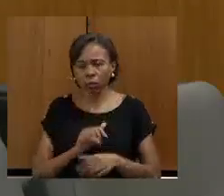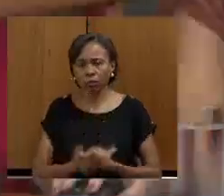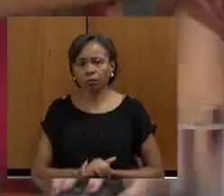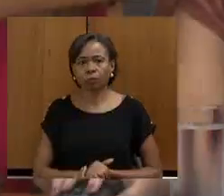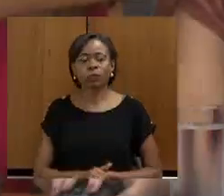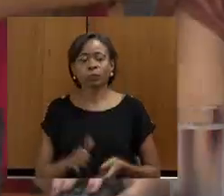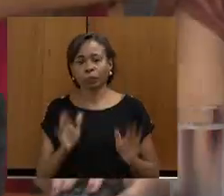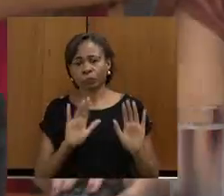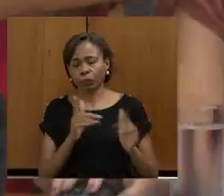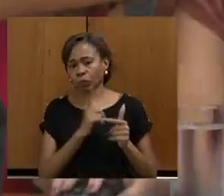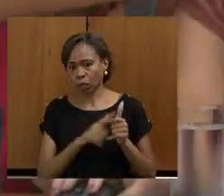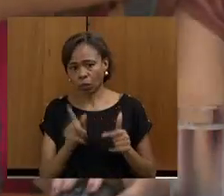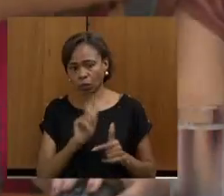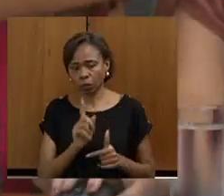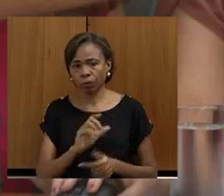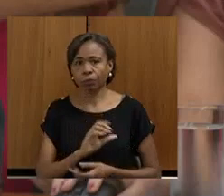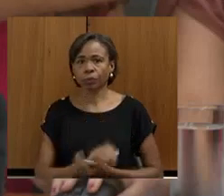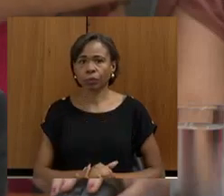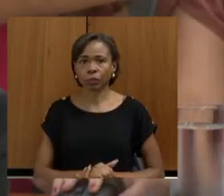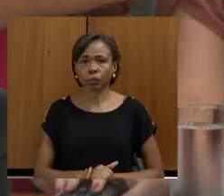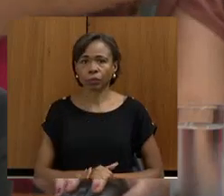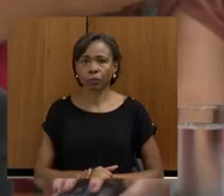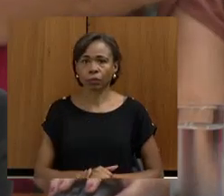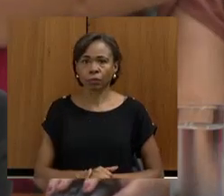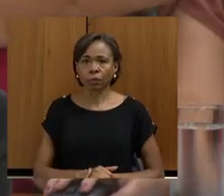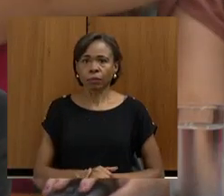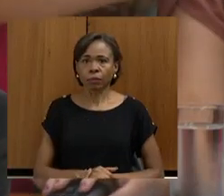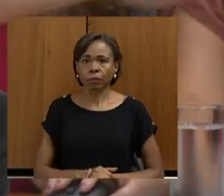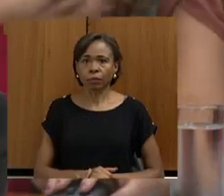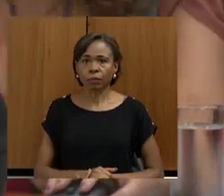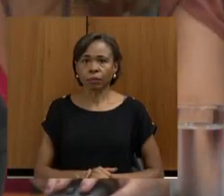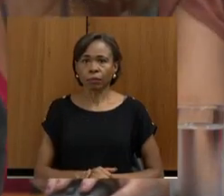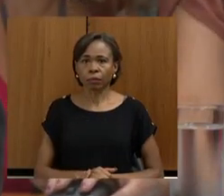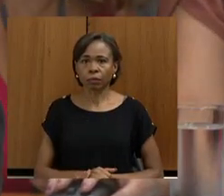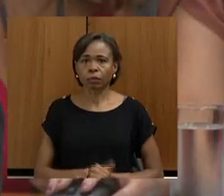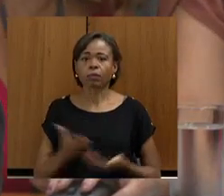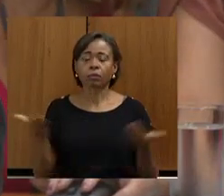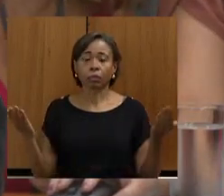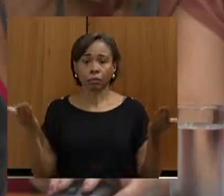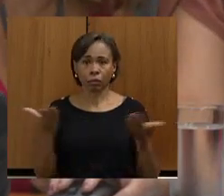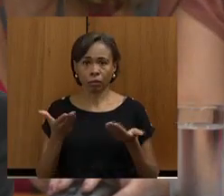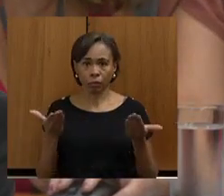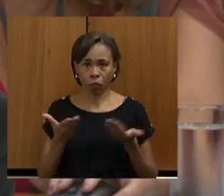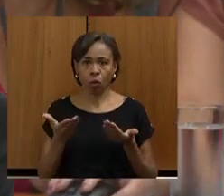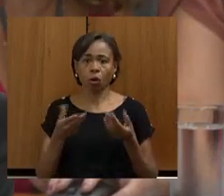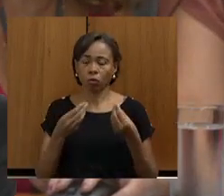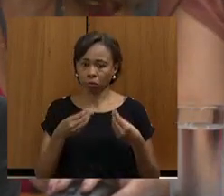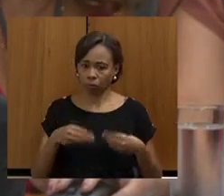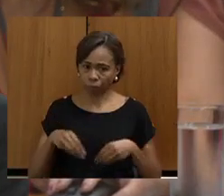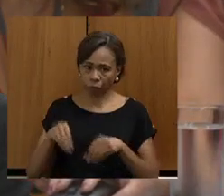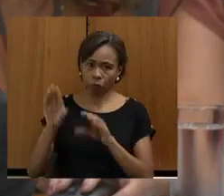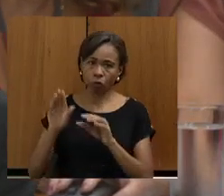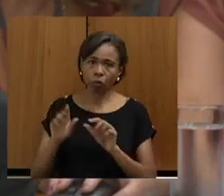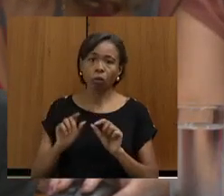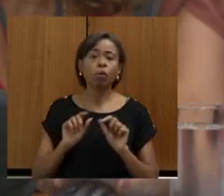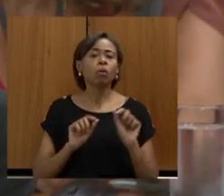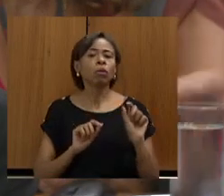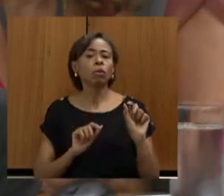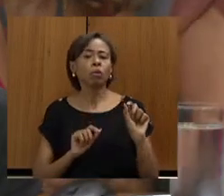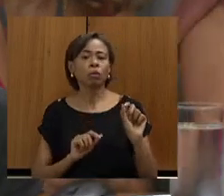Sem problema, Cristiano. Então, nós vamos fazer agora os encaminhamentos, por gentileza. Pois não?